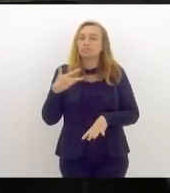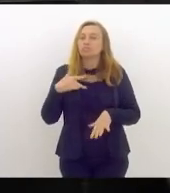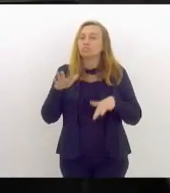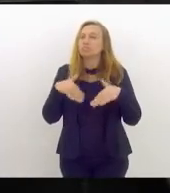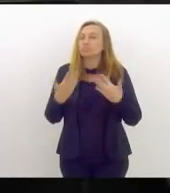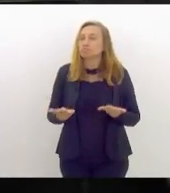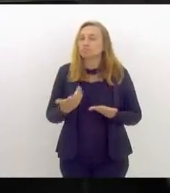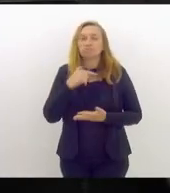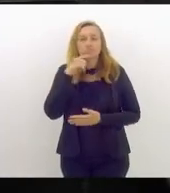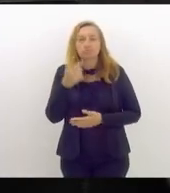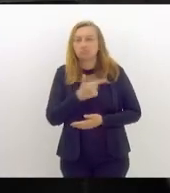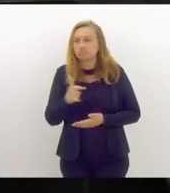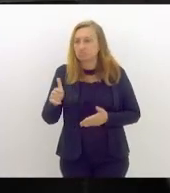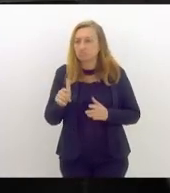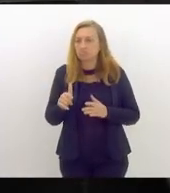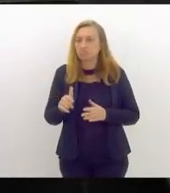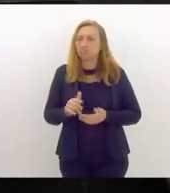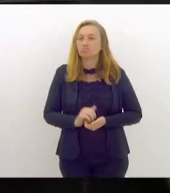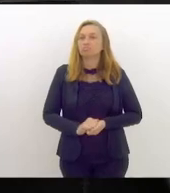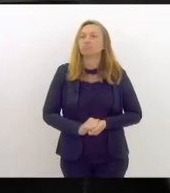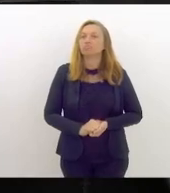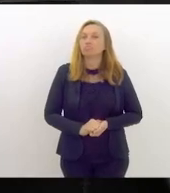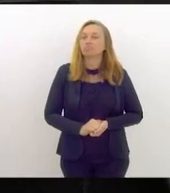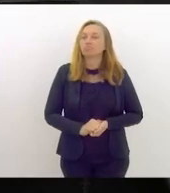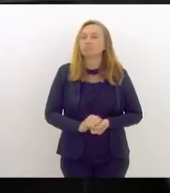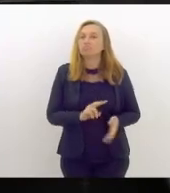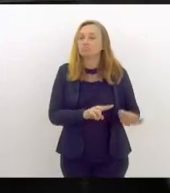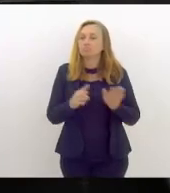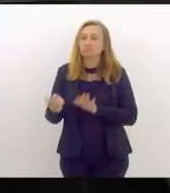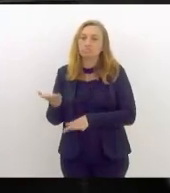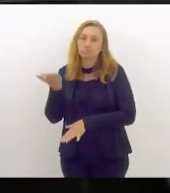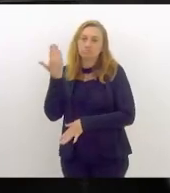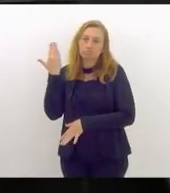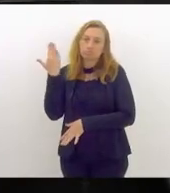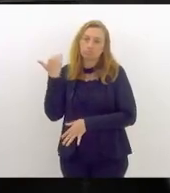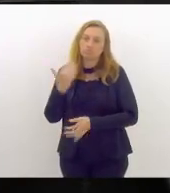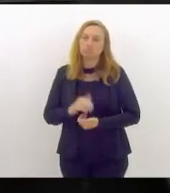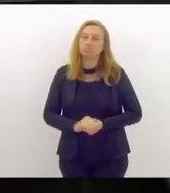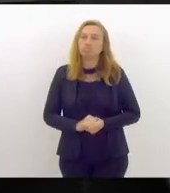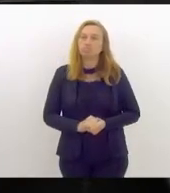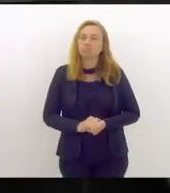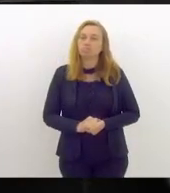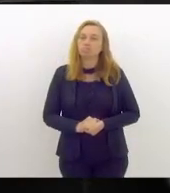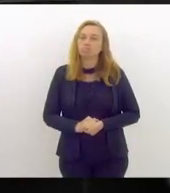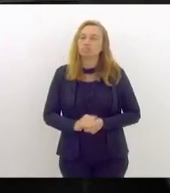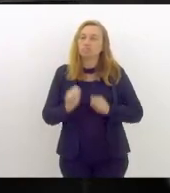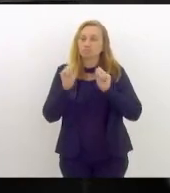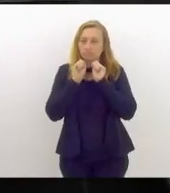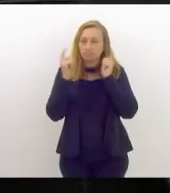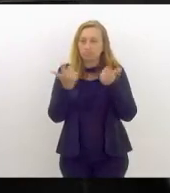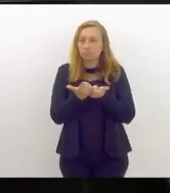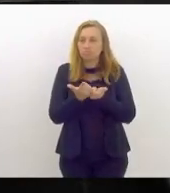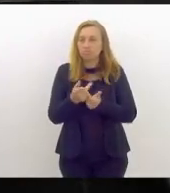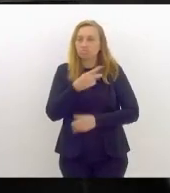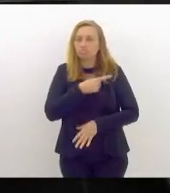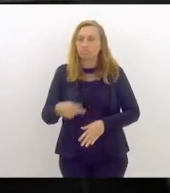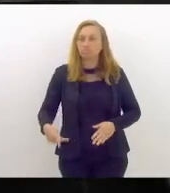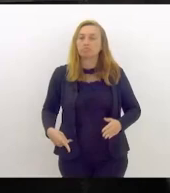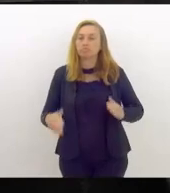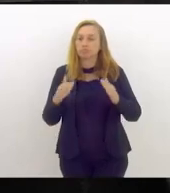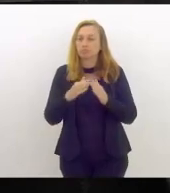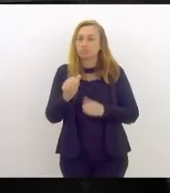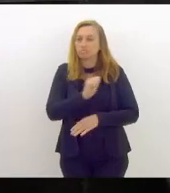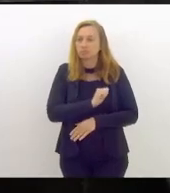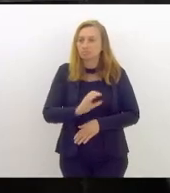eu não tenho dúvida que se algumas semanas atrás, aqui na Alerj, o presidente da Casa,